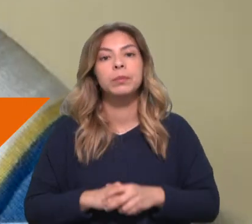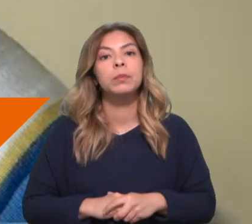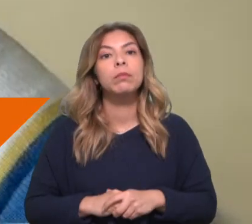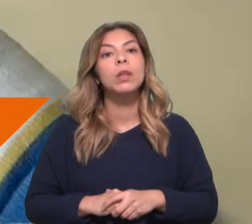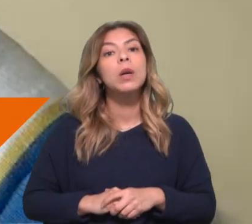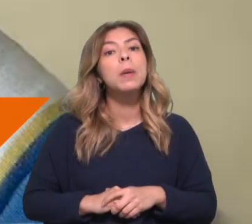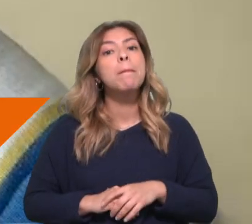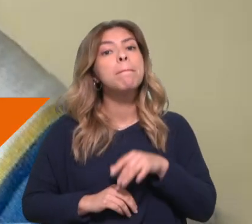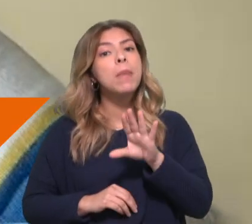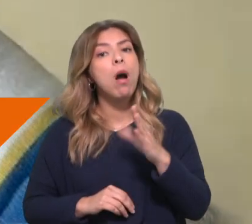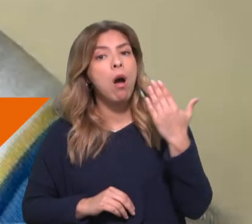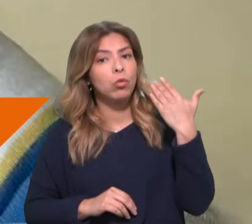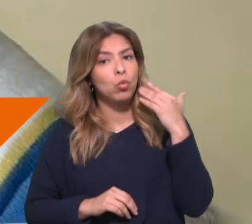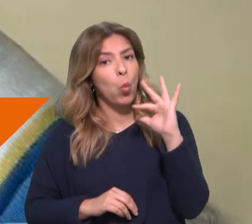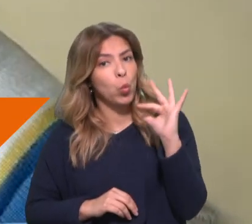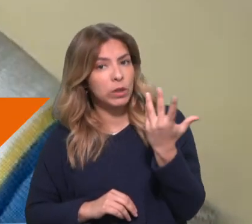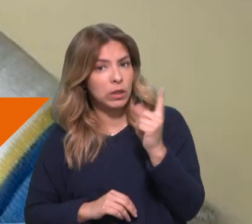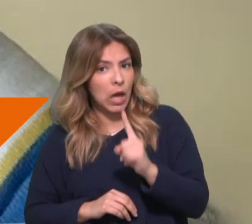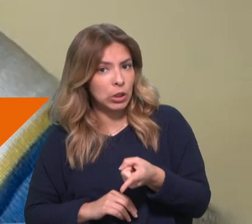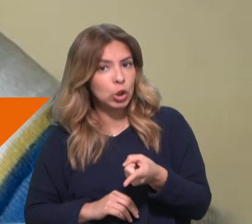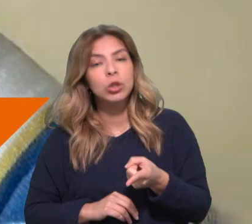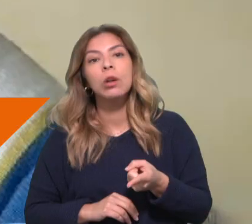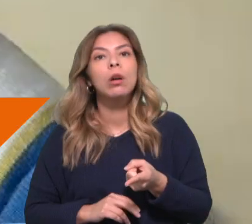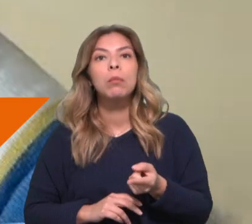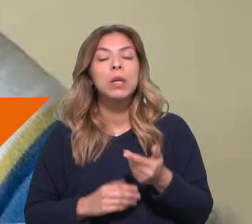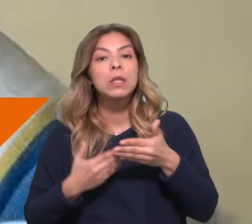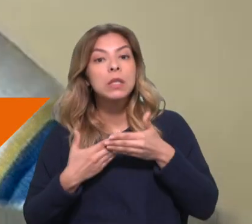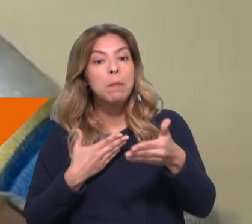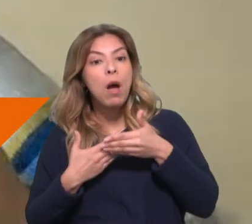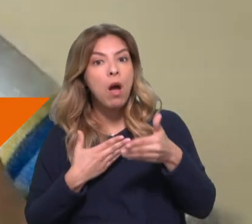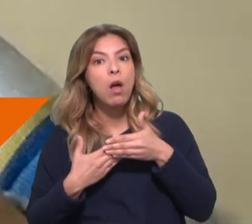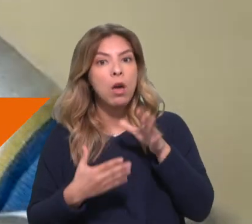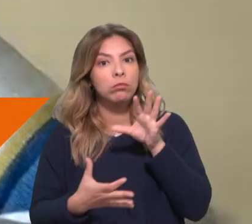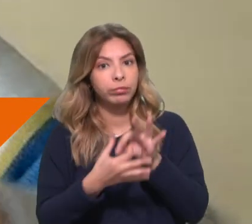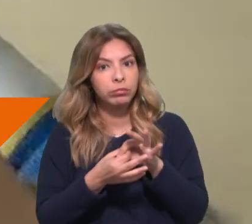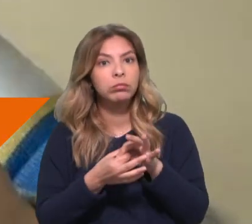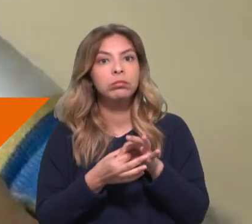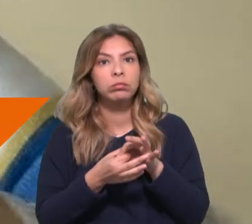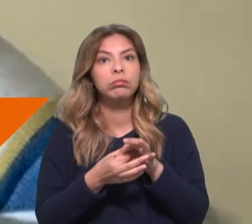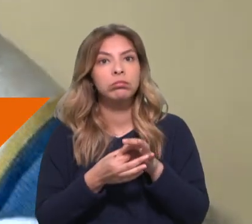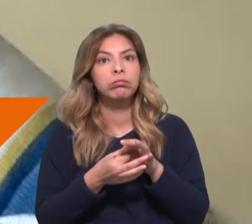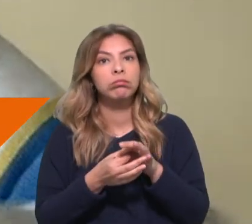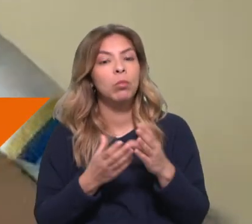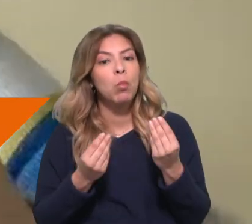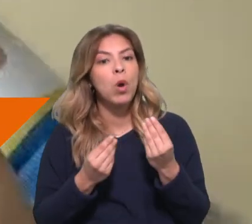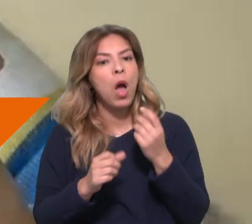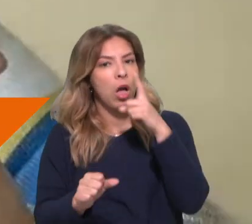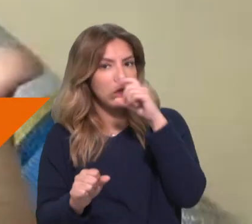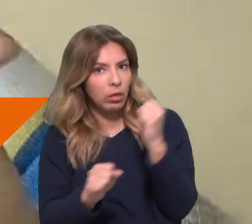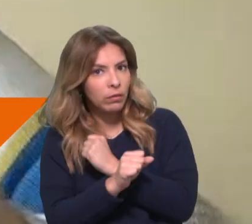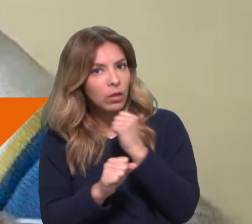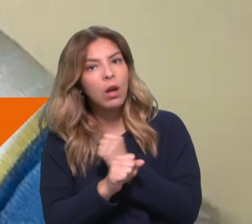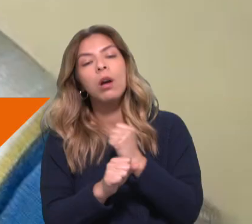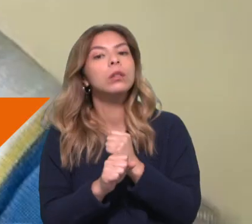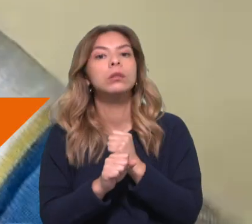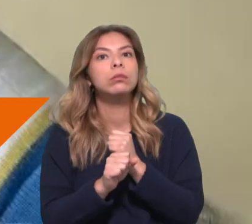para aquilo que já aconteceu, estamos a falar de uma semana que tem muitas, ou melhor, estamos a falar de uma Semana Santa que tem muitas atividades. Posso enumerar